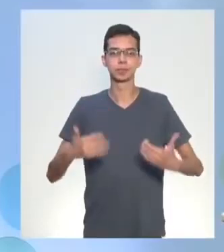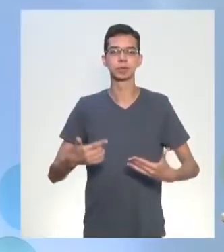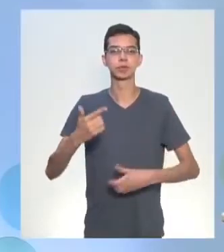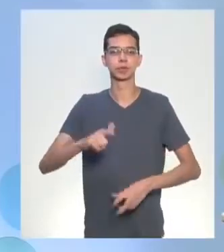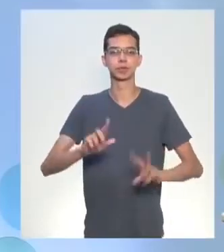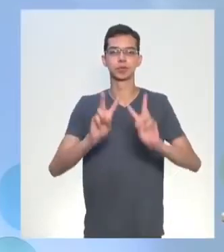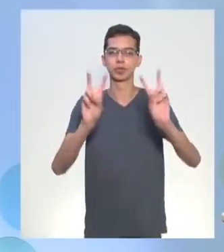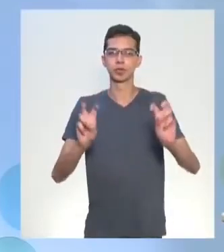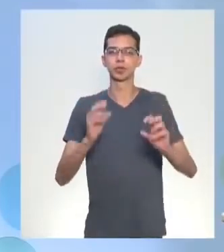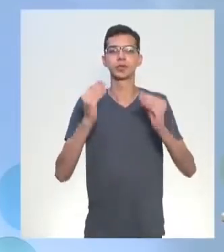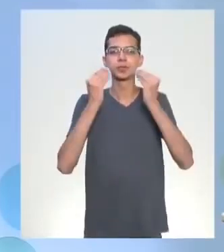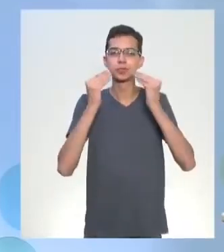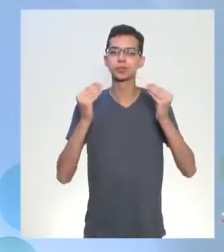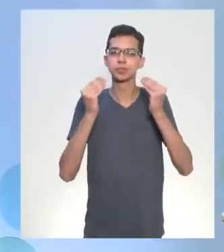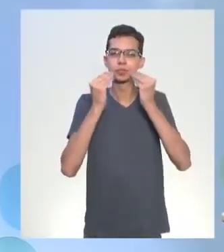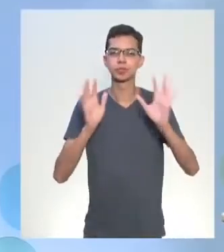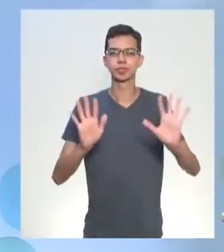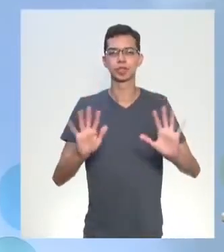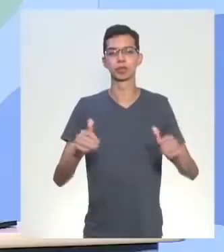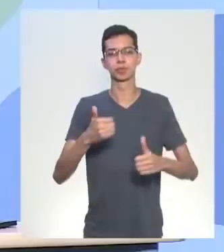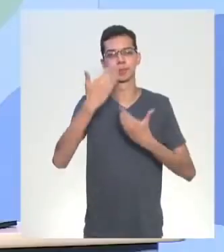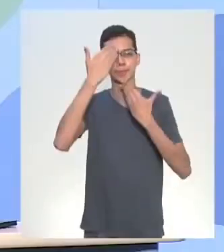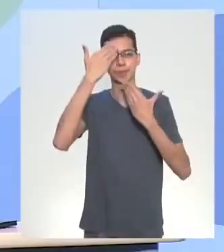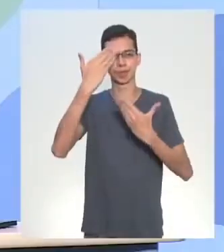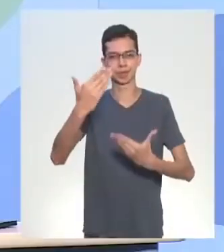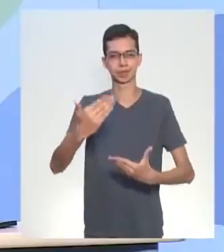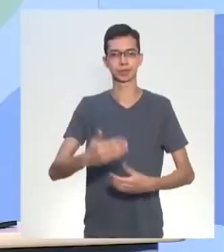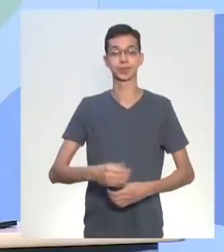beijo, pessoal, e muito obrigada. Até a próxima. Obrigada, Osmar.